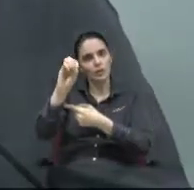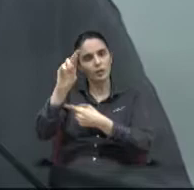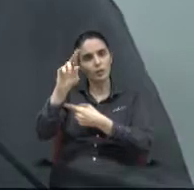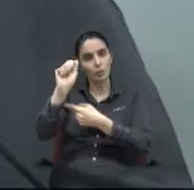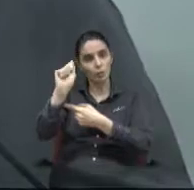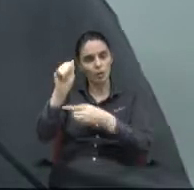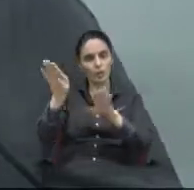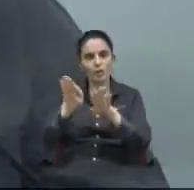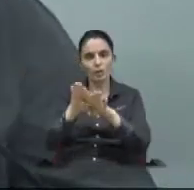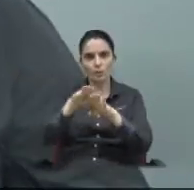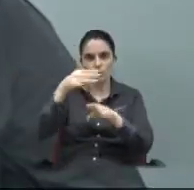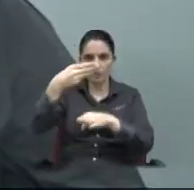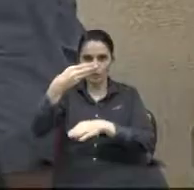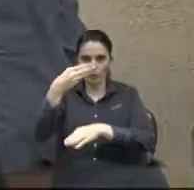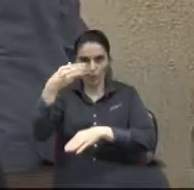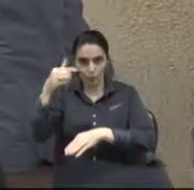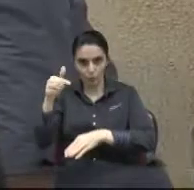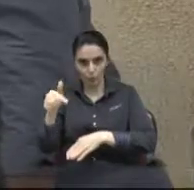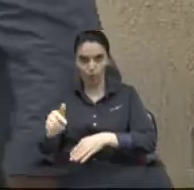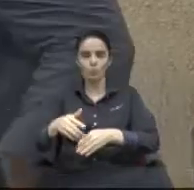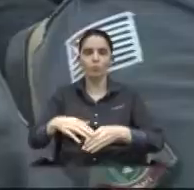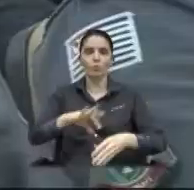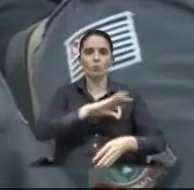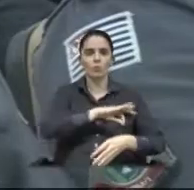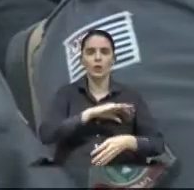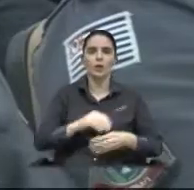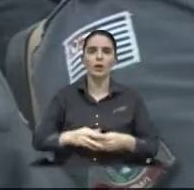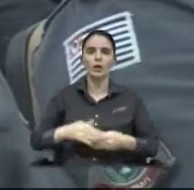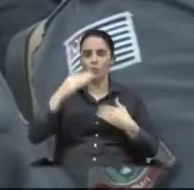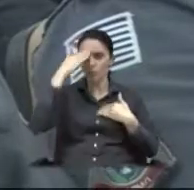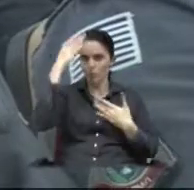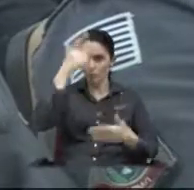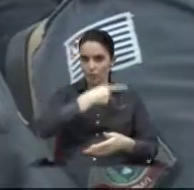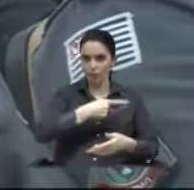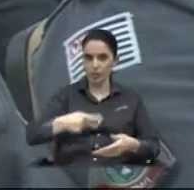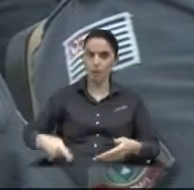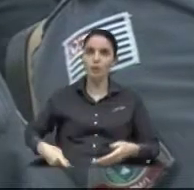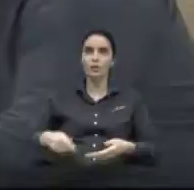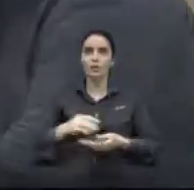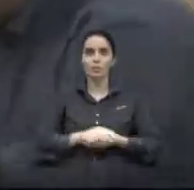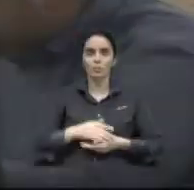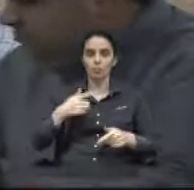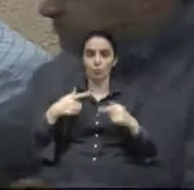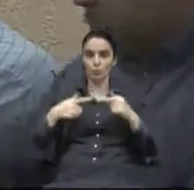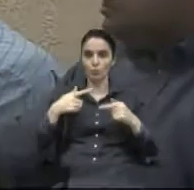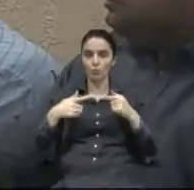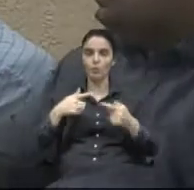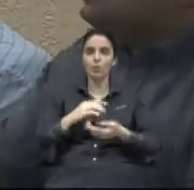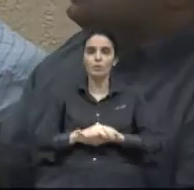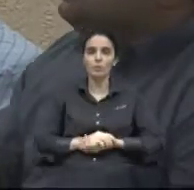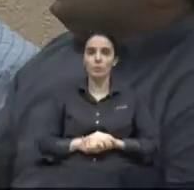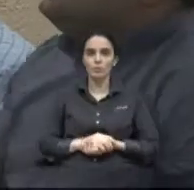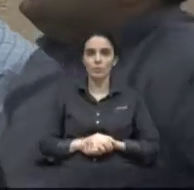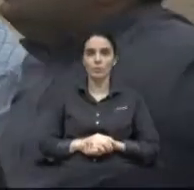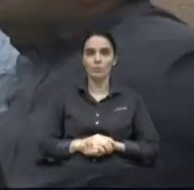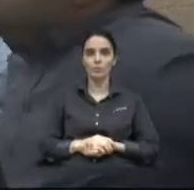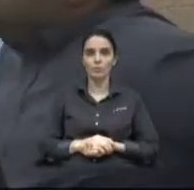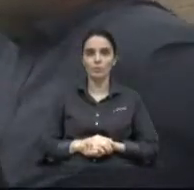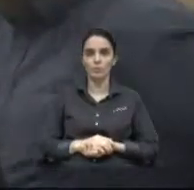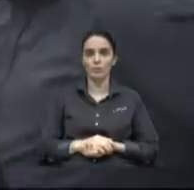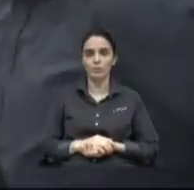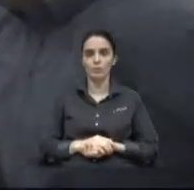batalhão parabéns a vocês da polícia militar obrigado presidente continua em discussão a emoção de se discutir